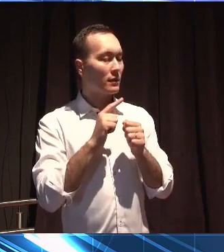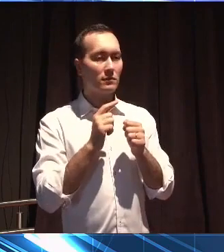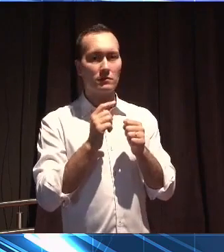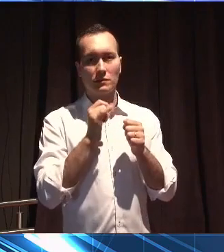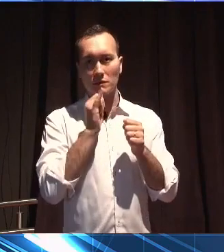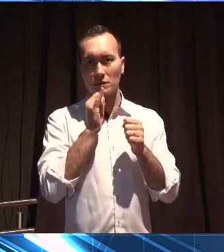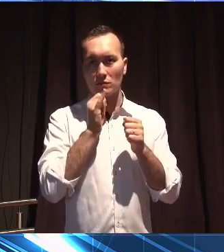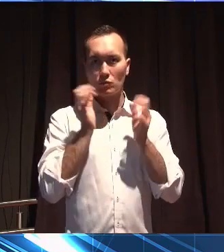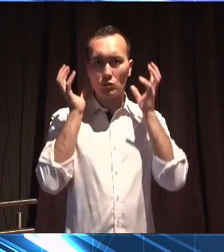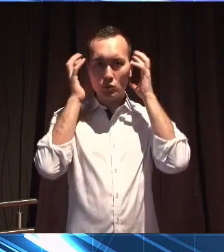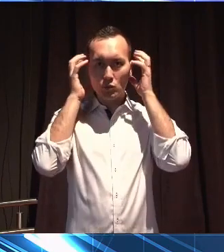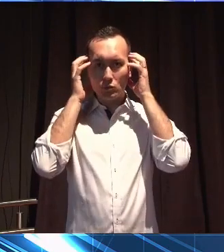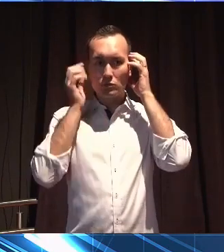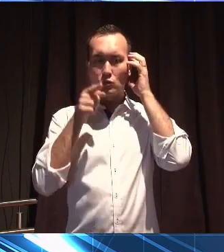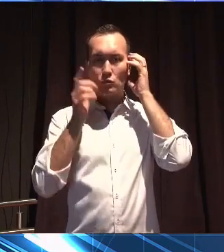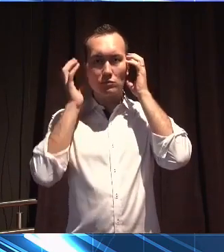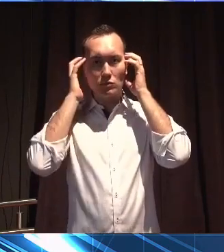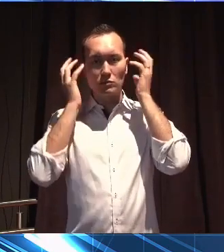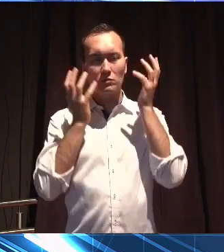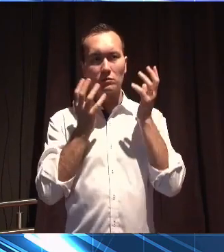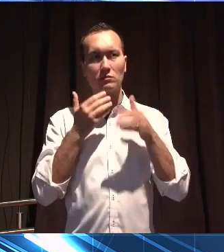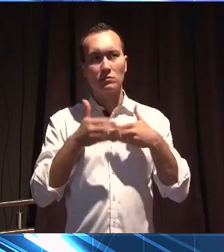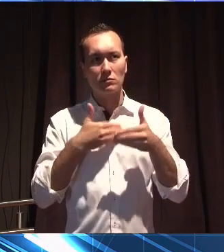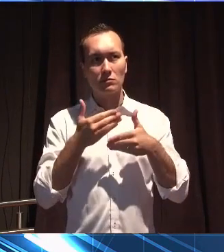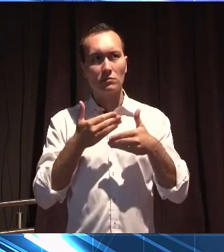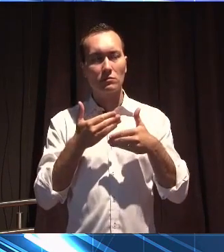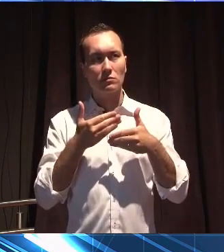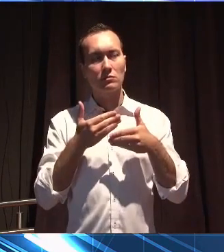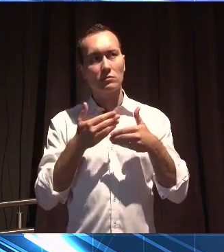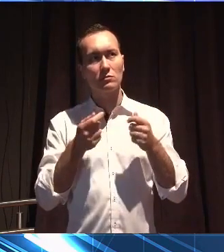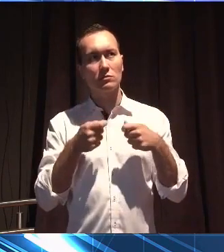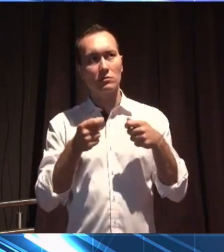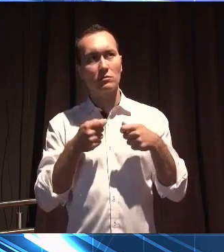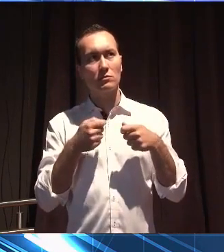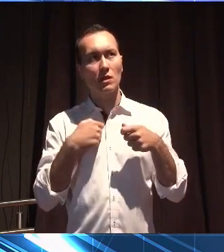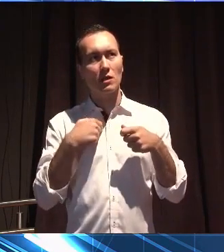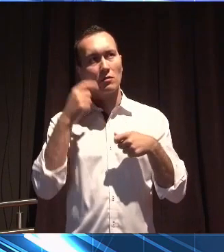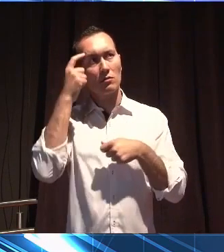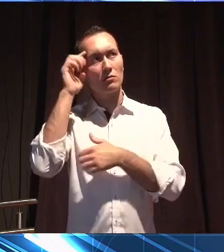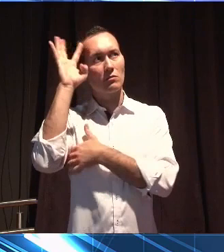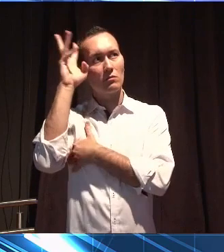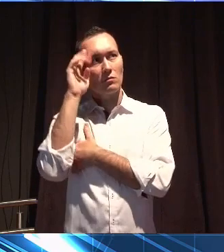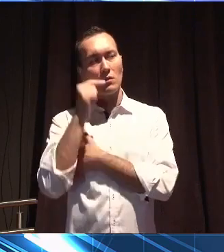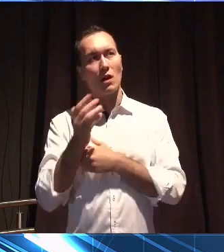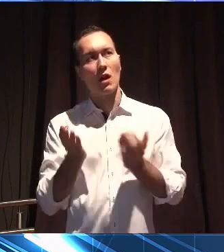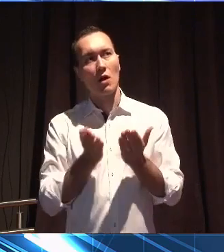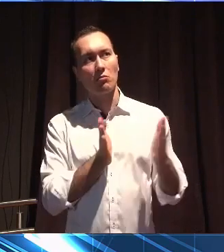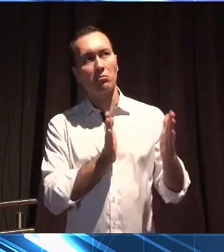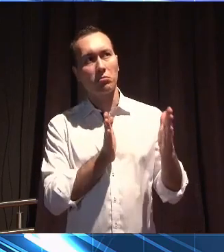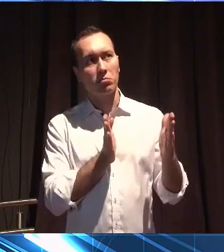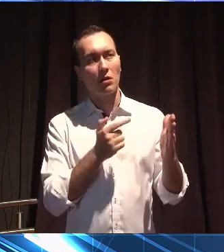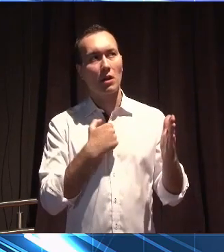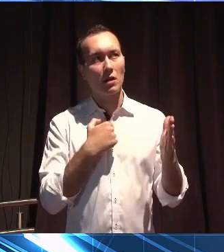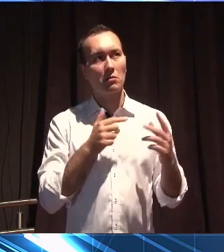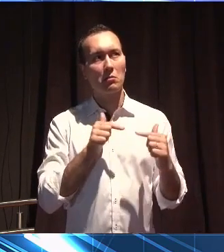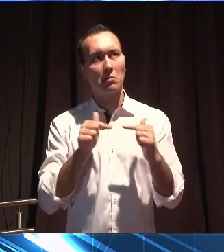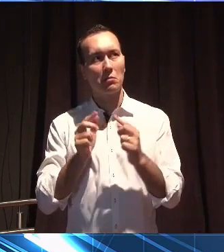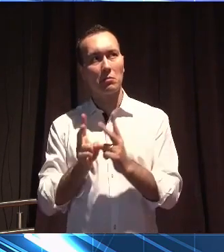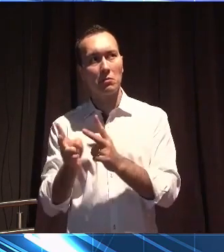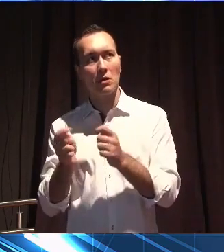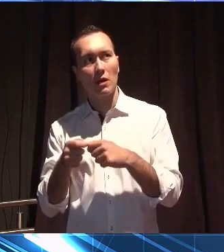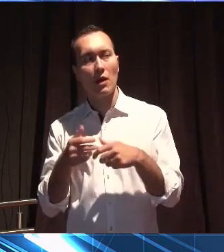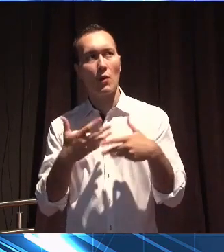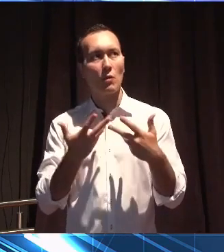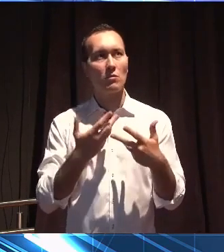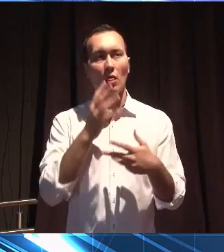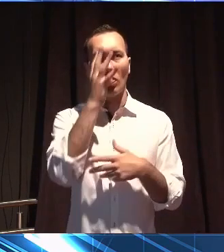se tu está concentrado, se é um bom momento para tu trabalhar, se é um bom momento para tu parar de trabalhar, porque tu já está perdendo a concentração. Então, tu passa